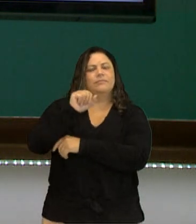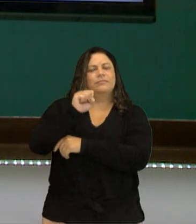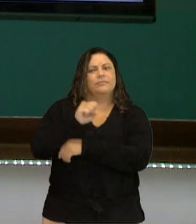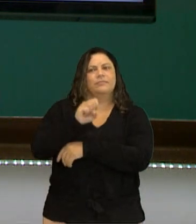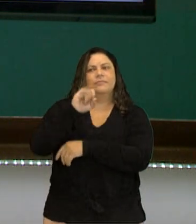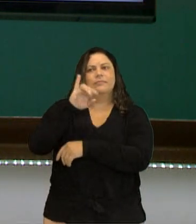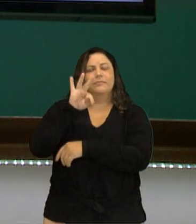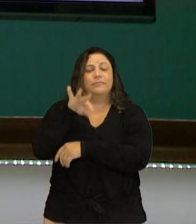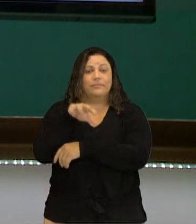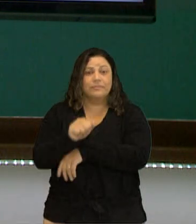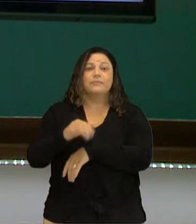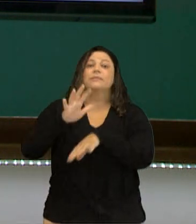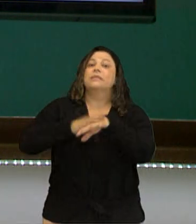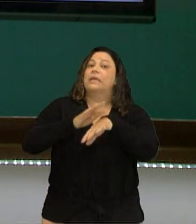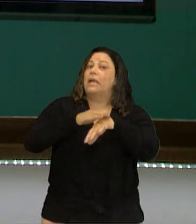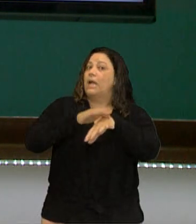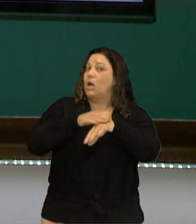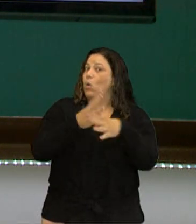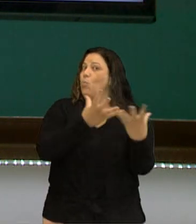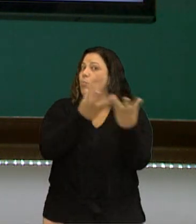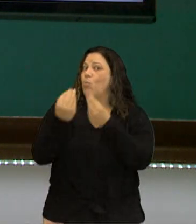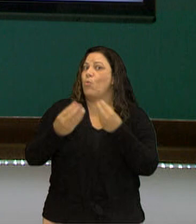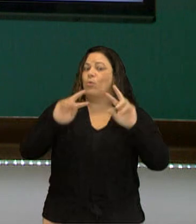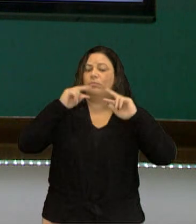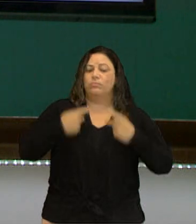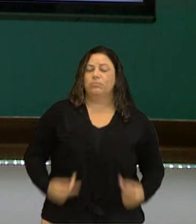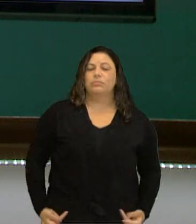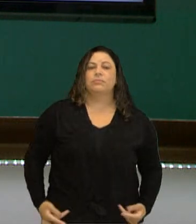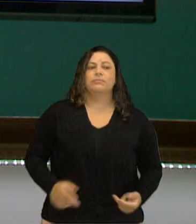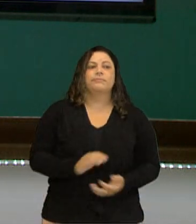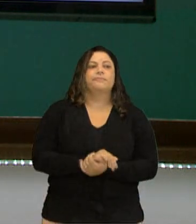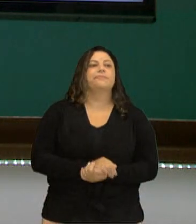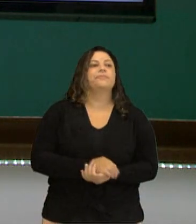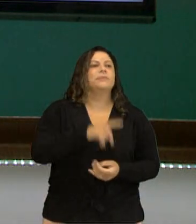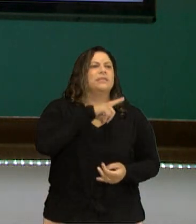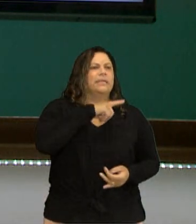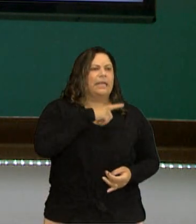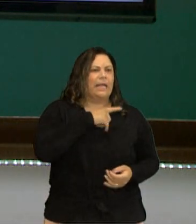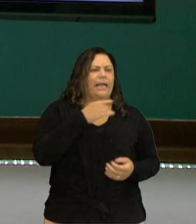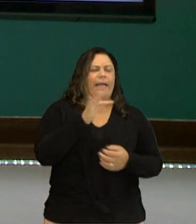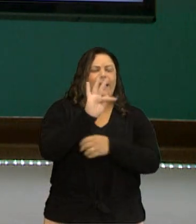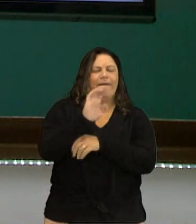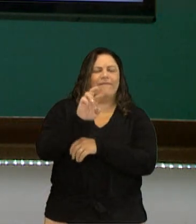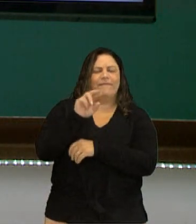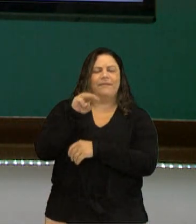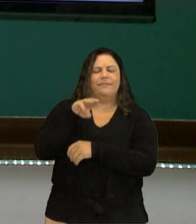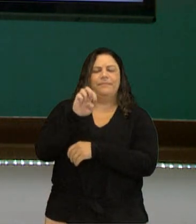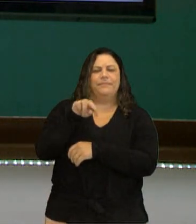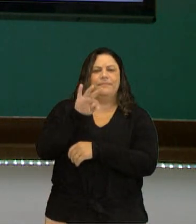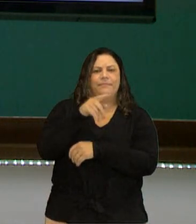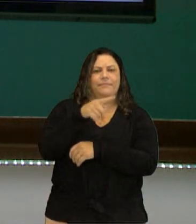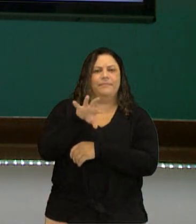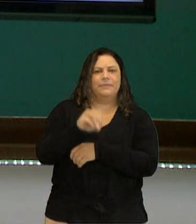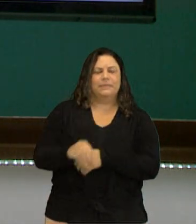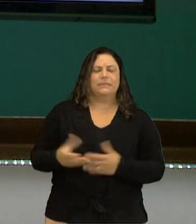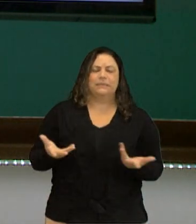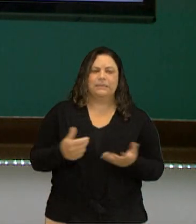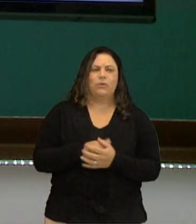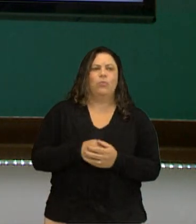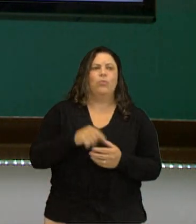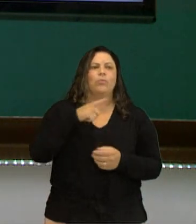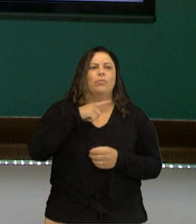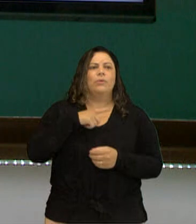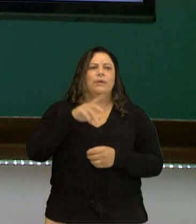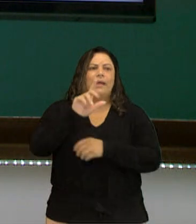causam doenças, e muitas nos seres humanos. Realizam a fermentação láctea, produz os